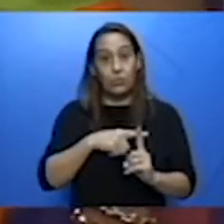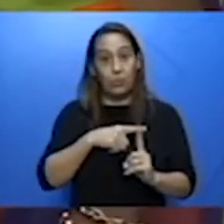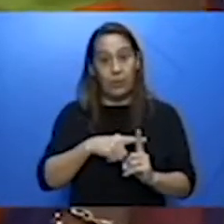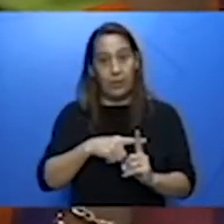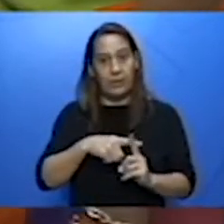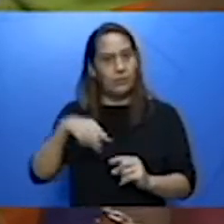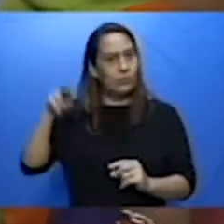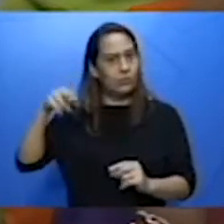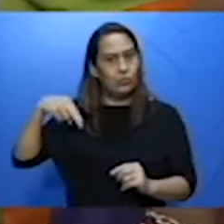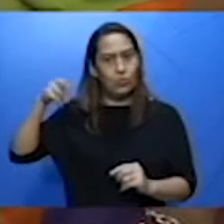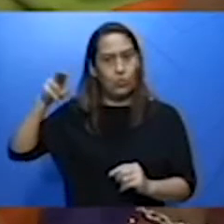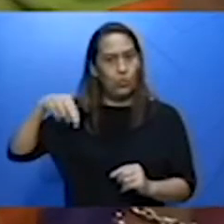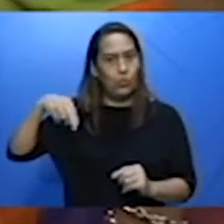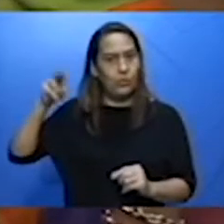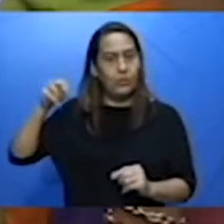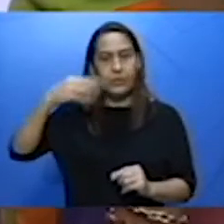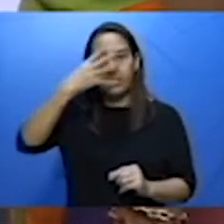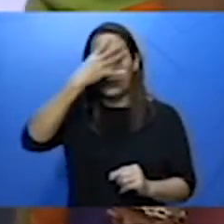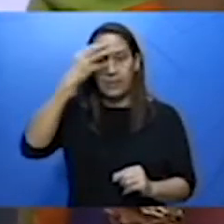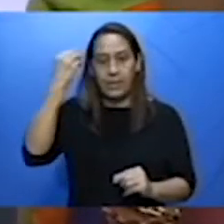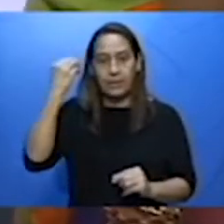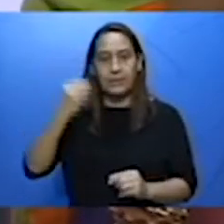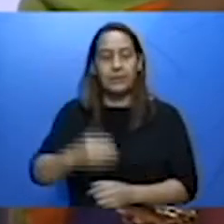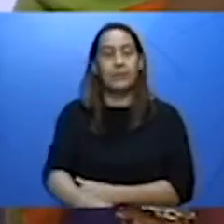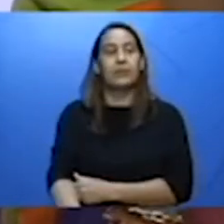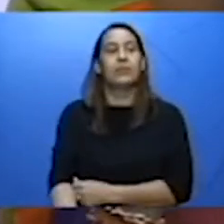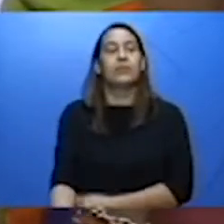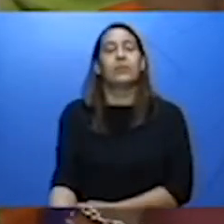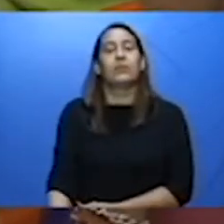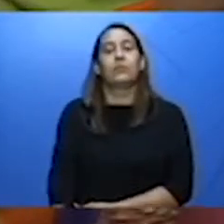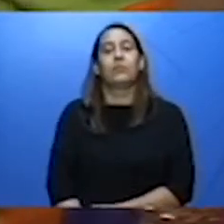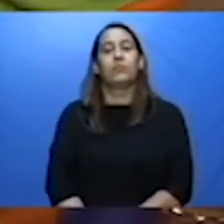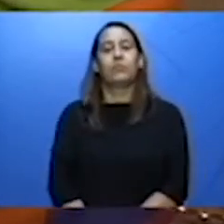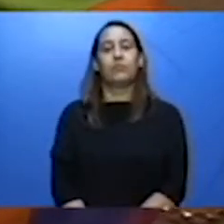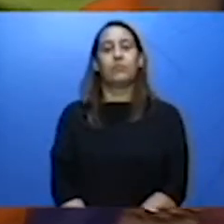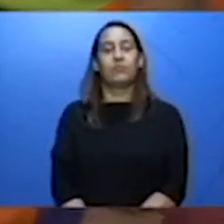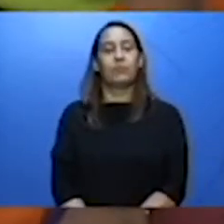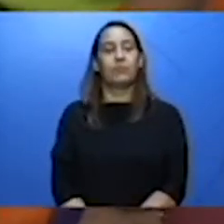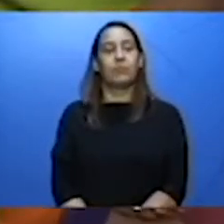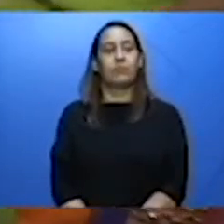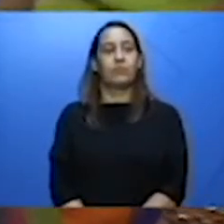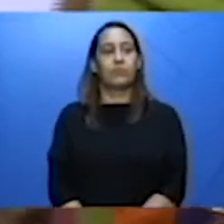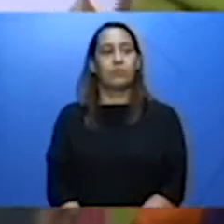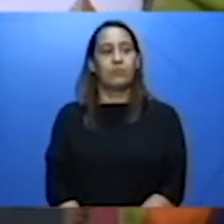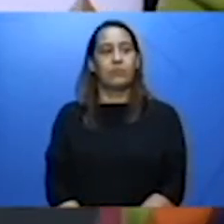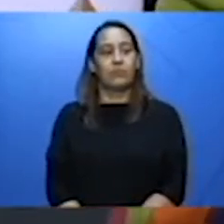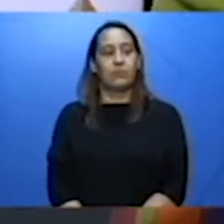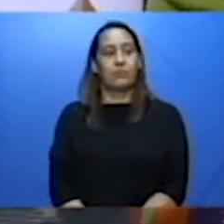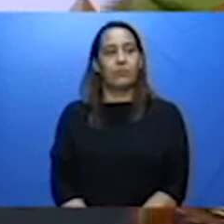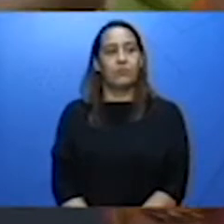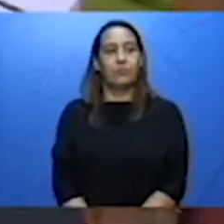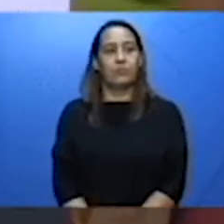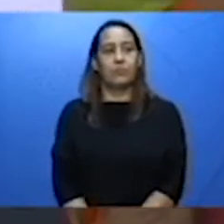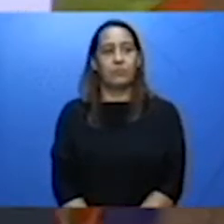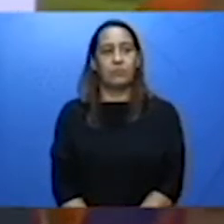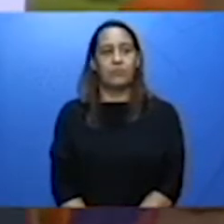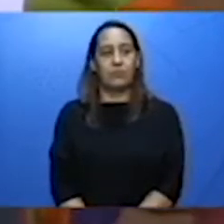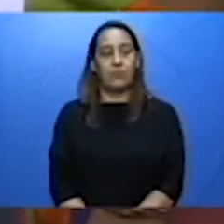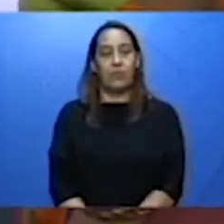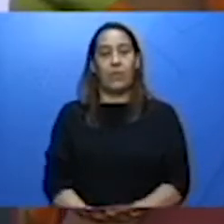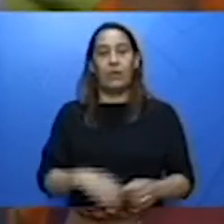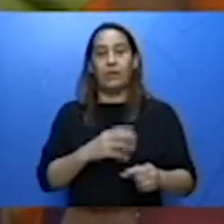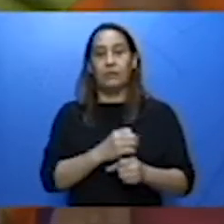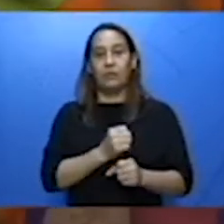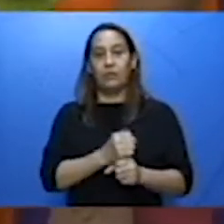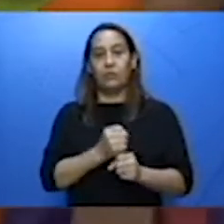que é o sinal de mais. Passo aquele tracinho bem retinho e vou somar as